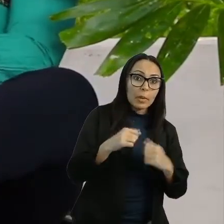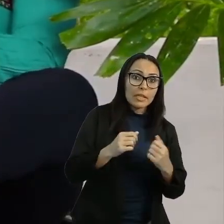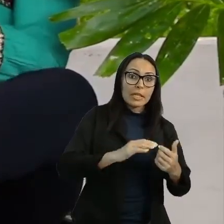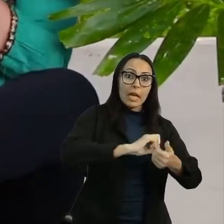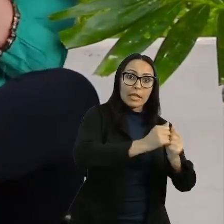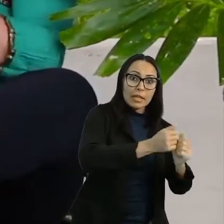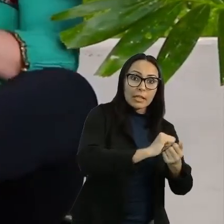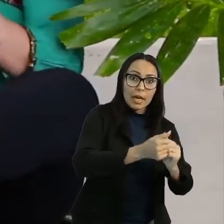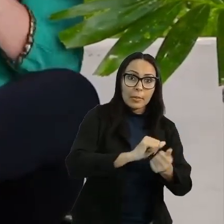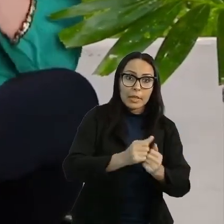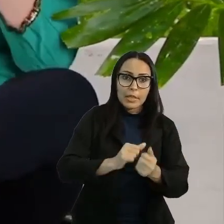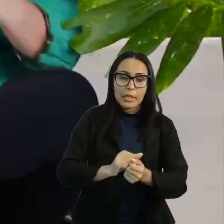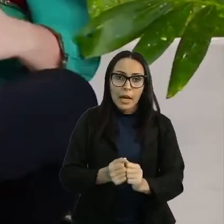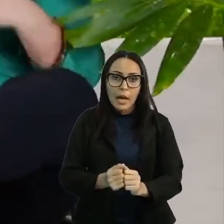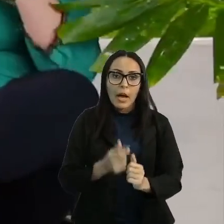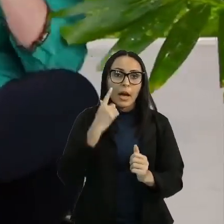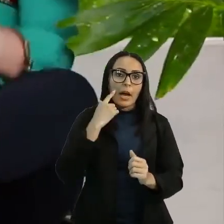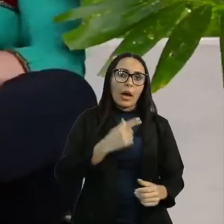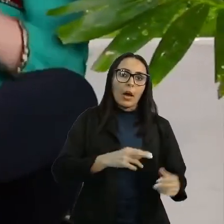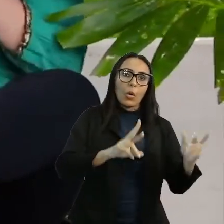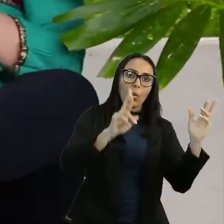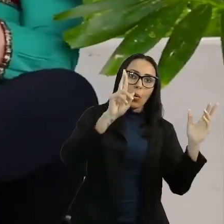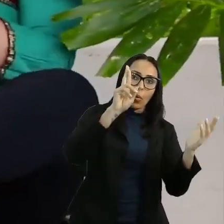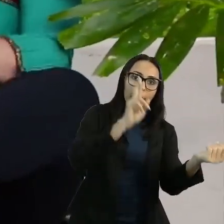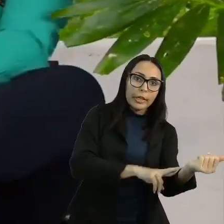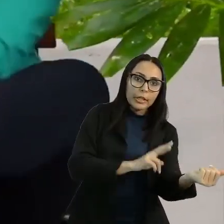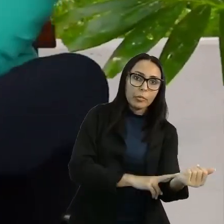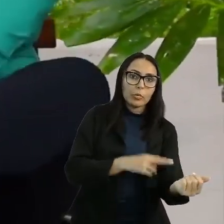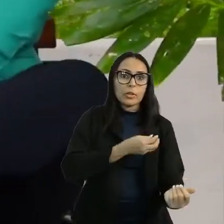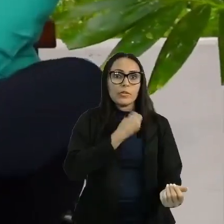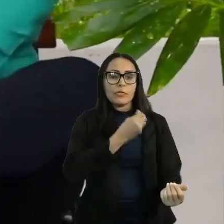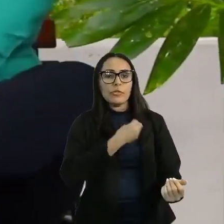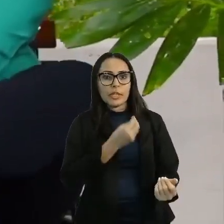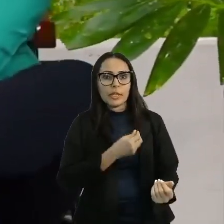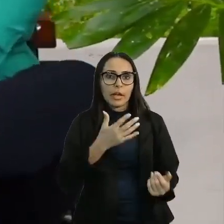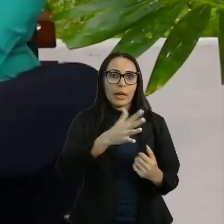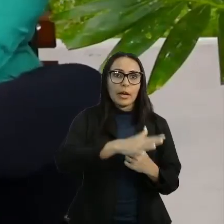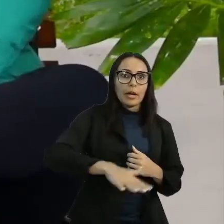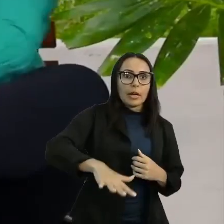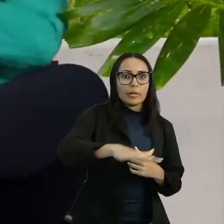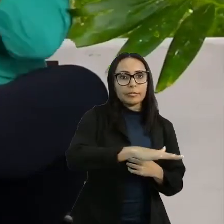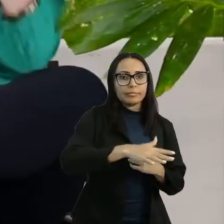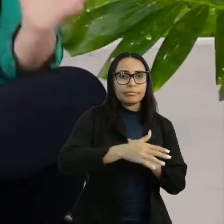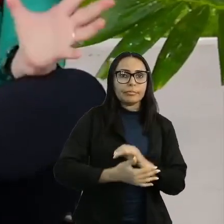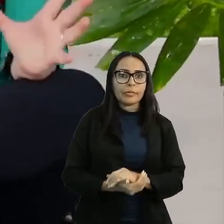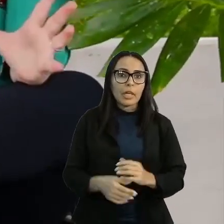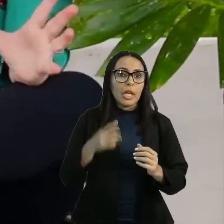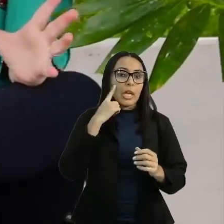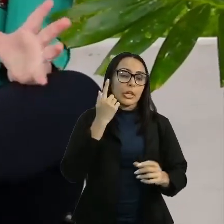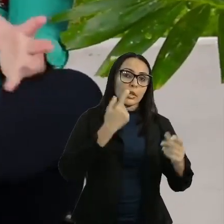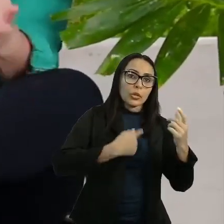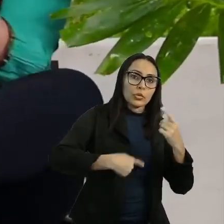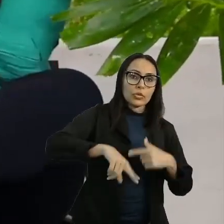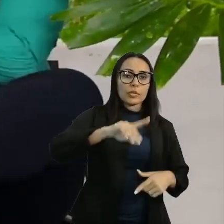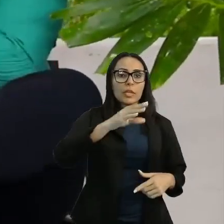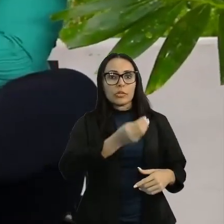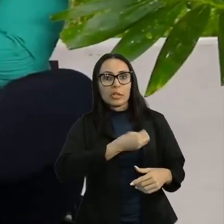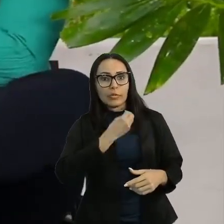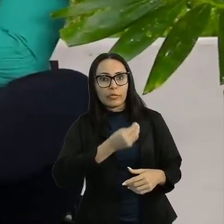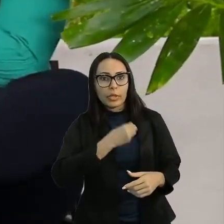Esse é um número bem menor. Porque a impressão que as pessoas têm, assim, eu digo até antes de conhecer, há alguns meses atrás, é de que são pessoas que